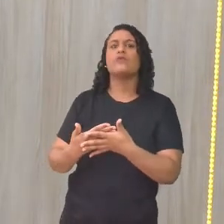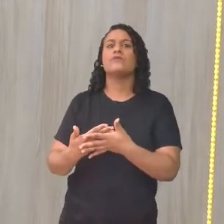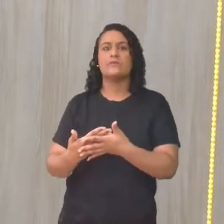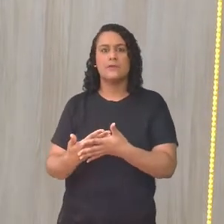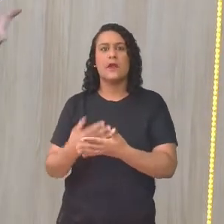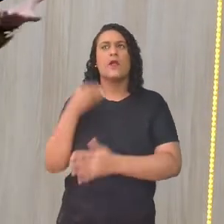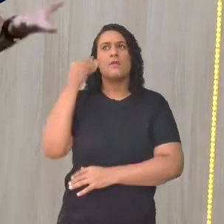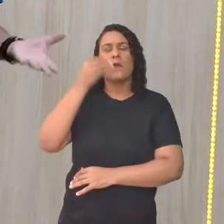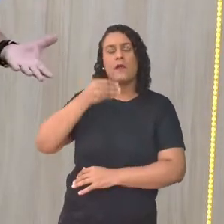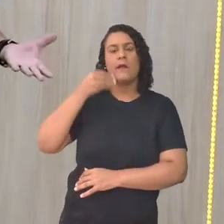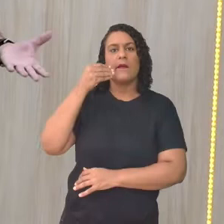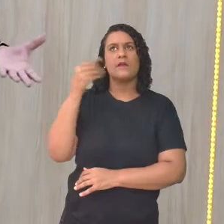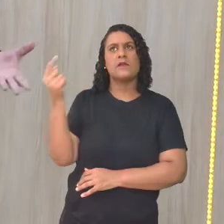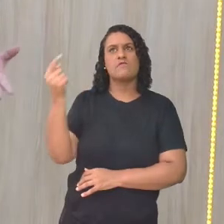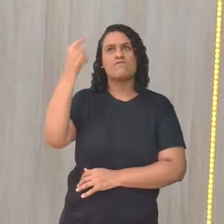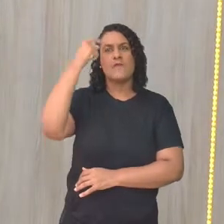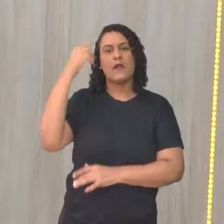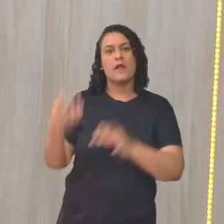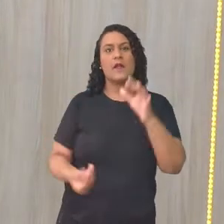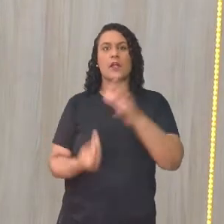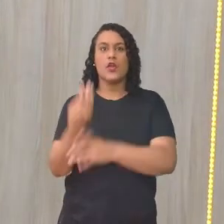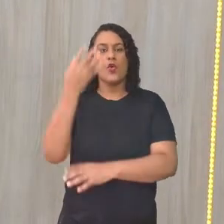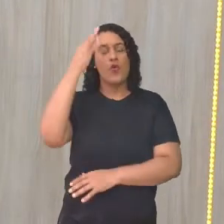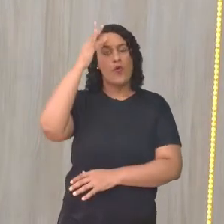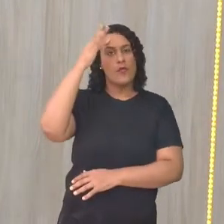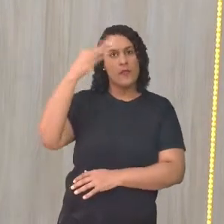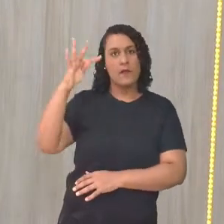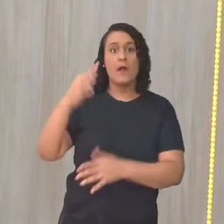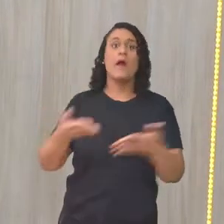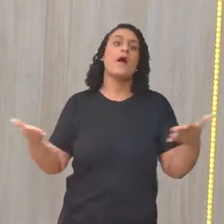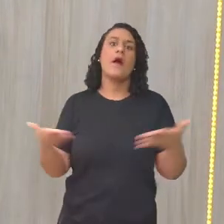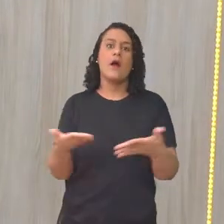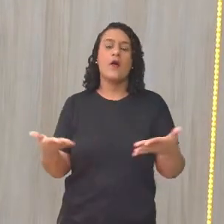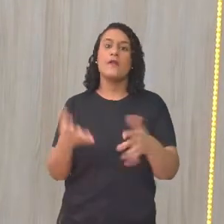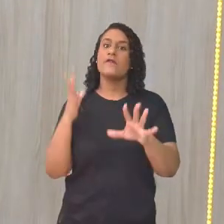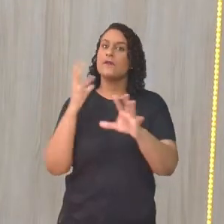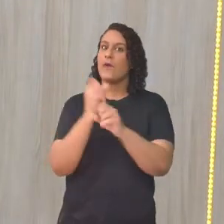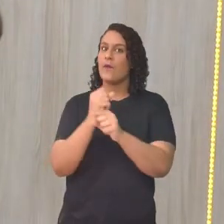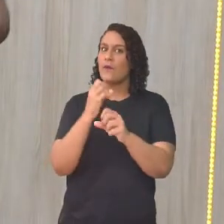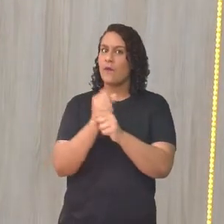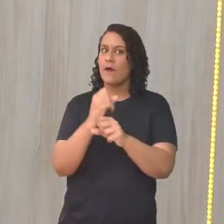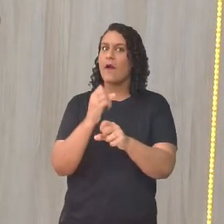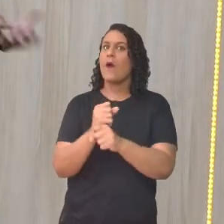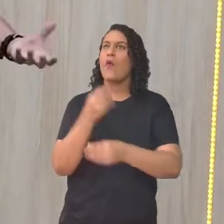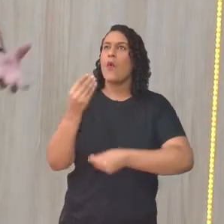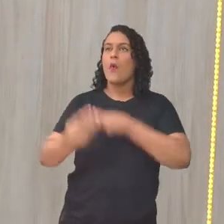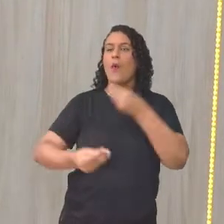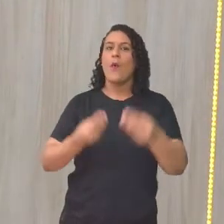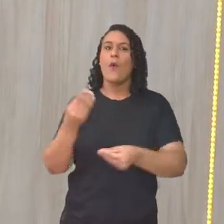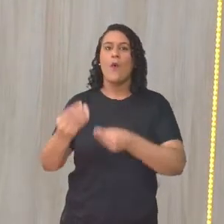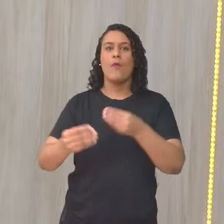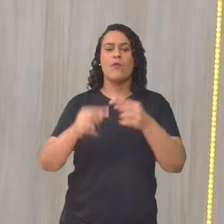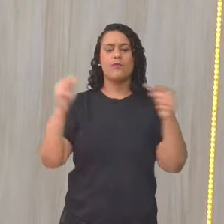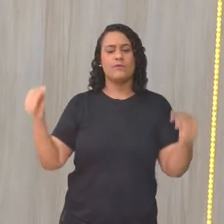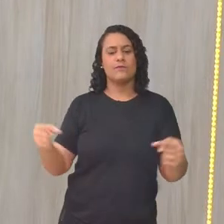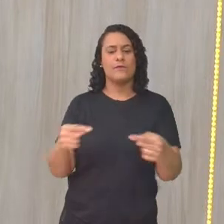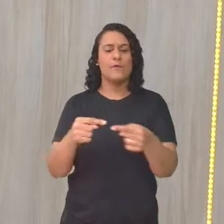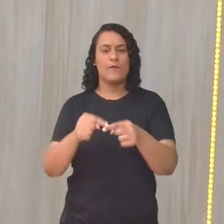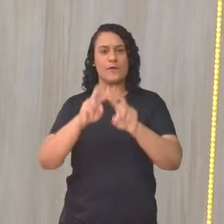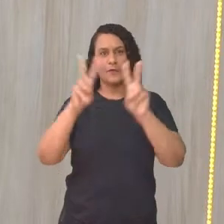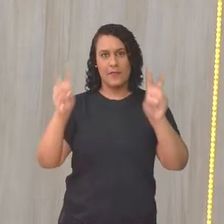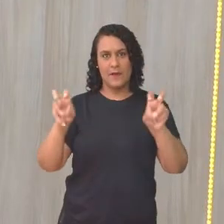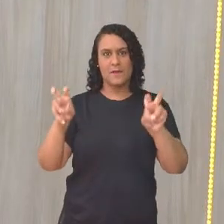seu teorema. E nesta aula a gente vai fazer as contas, os cálculos que ele pensou a respeito desse